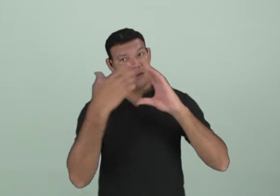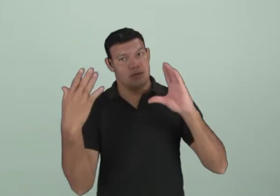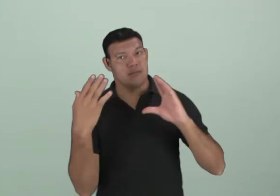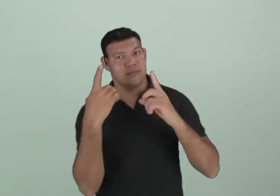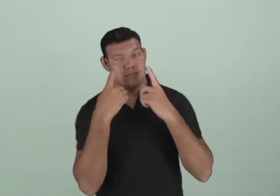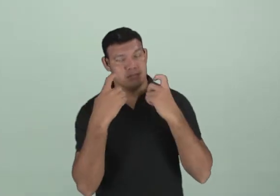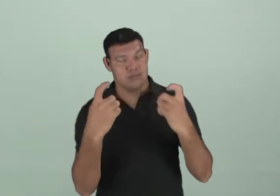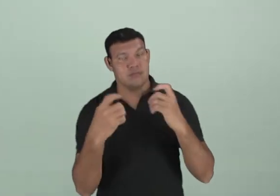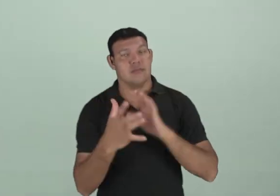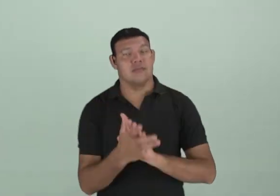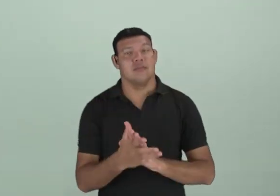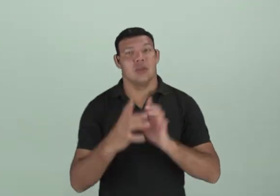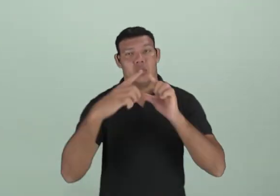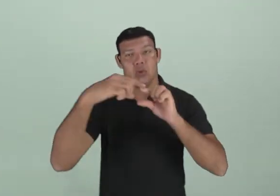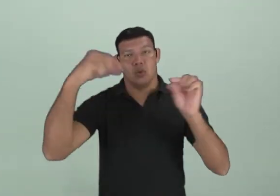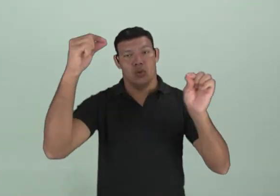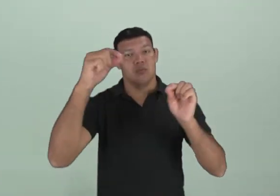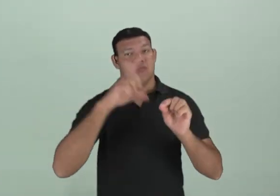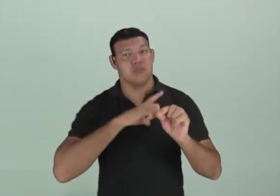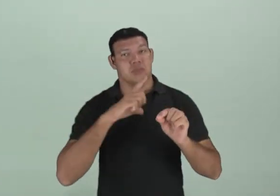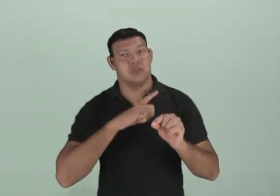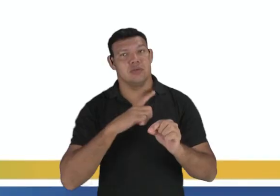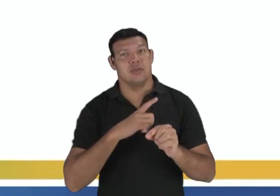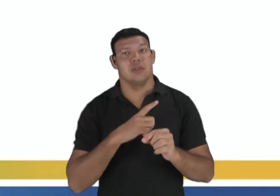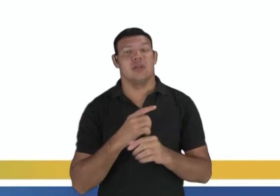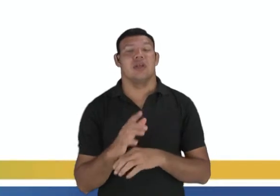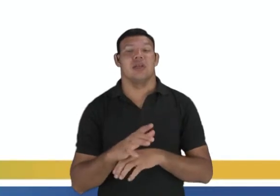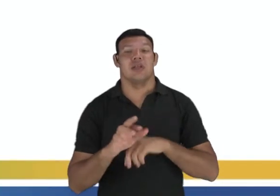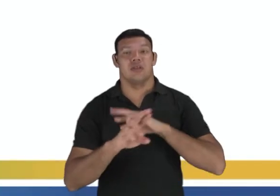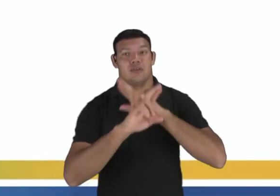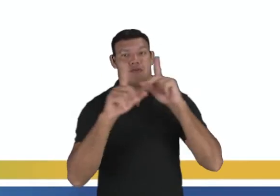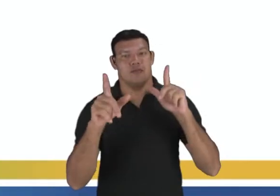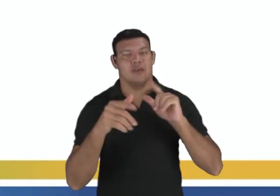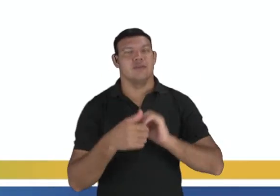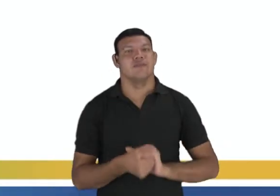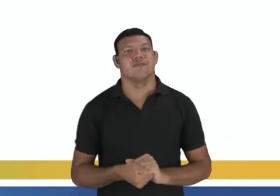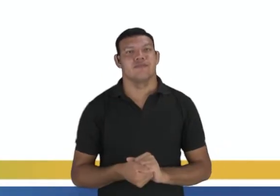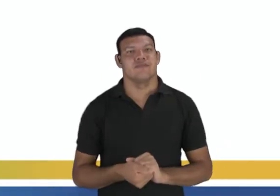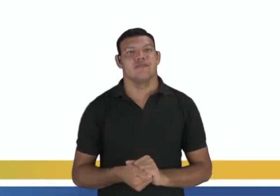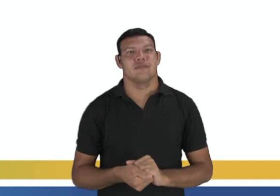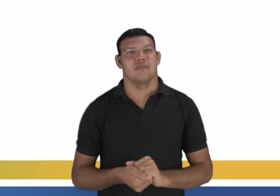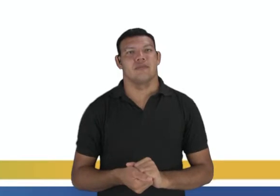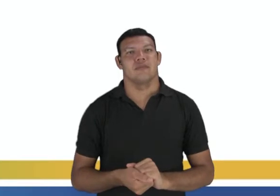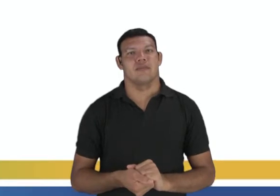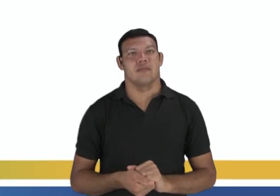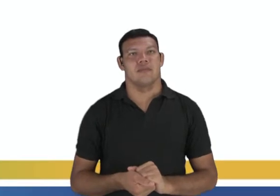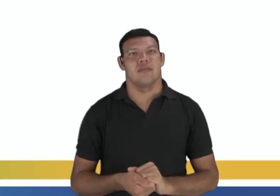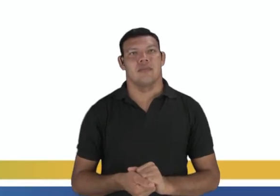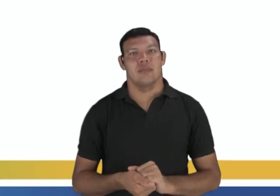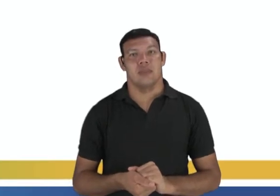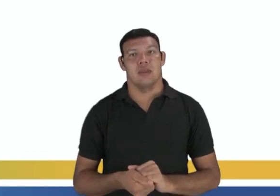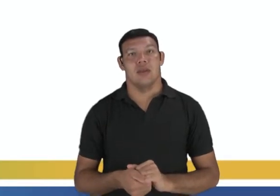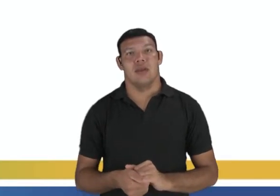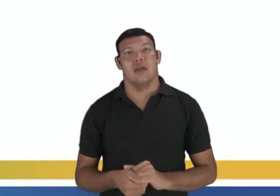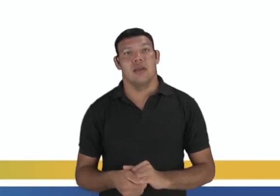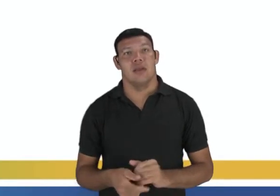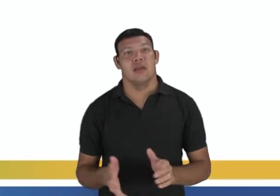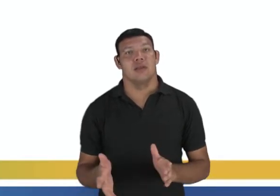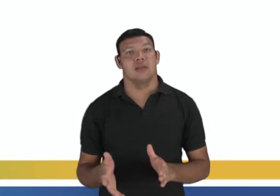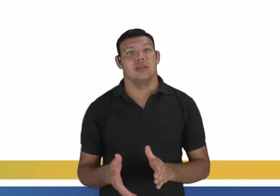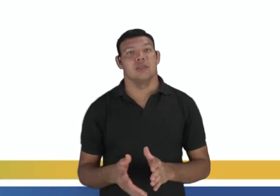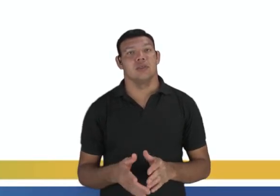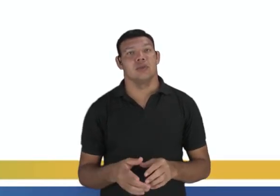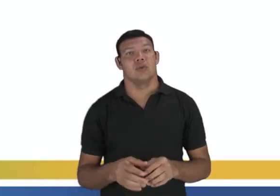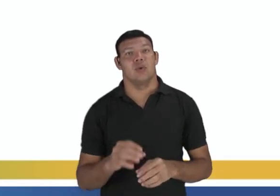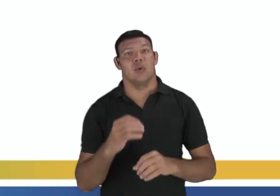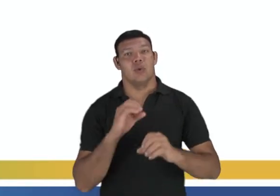interessante. Durante o seu período de translação, a Lua passa por diversas fases, tá? Então, a translação é